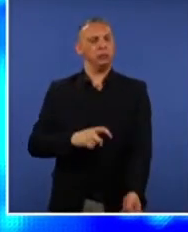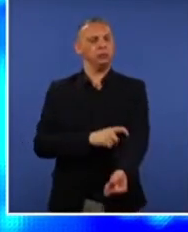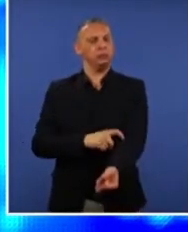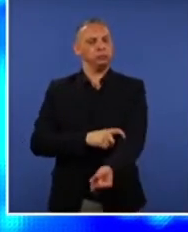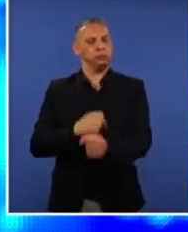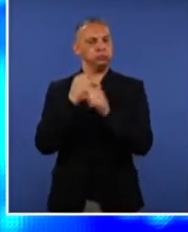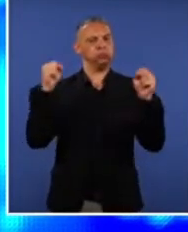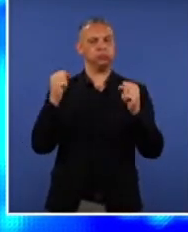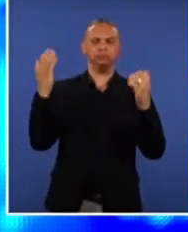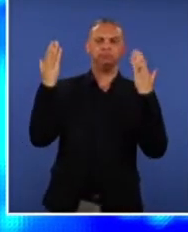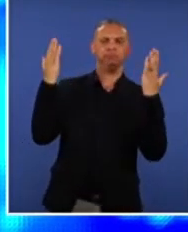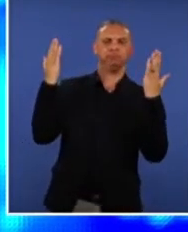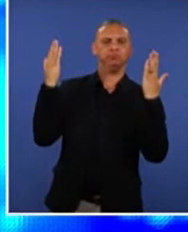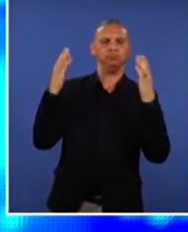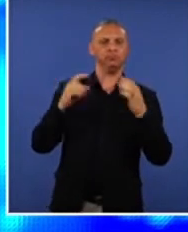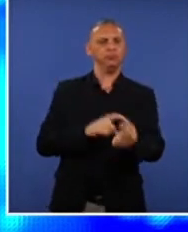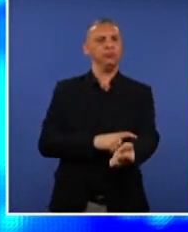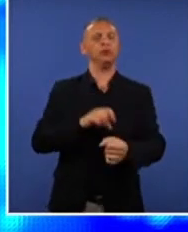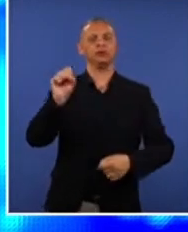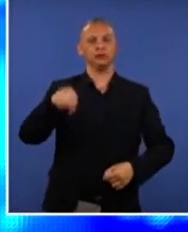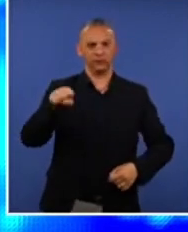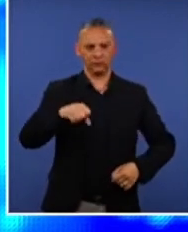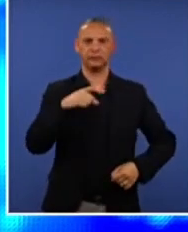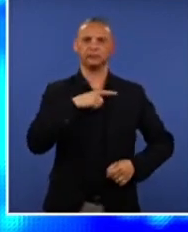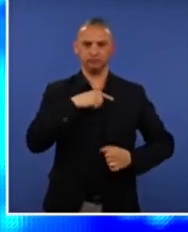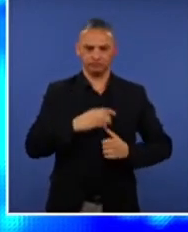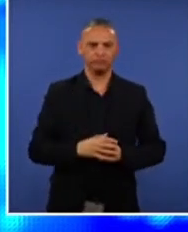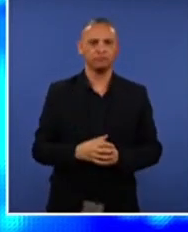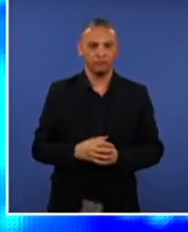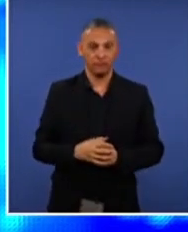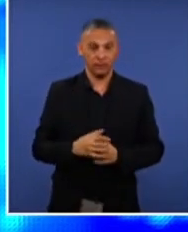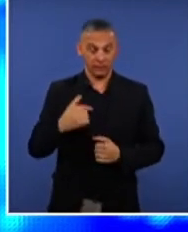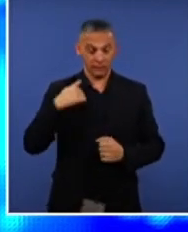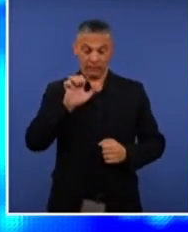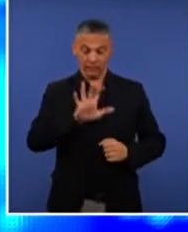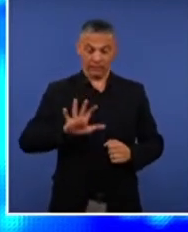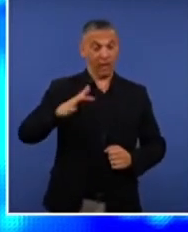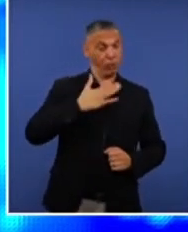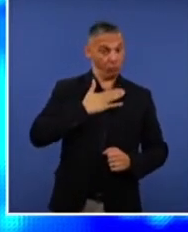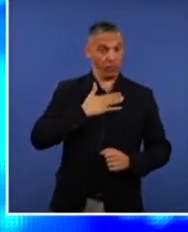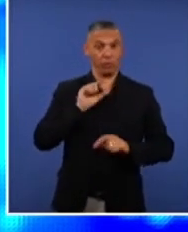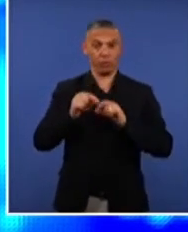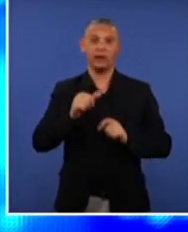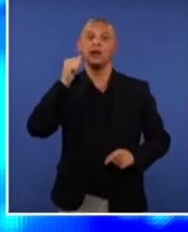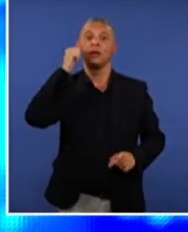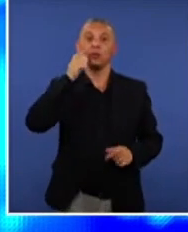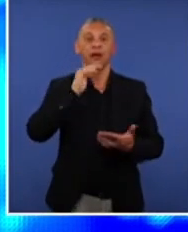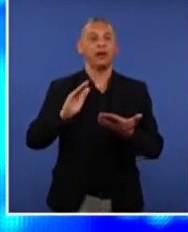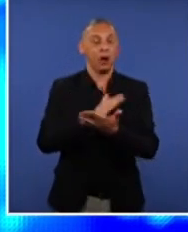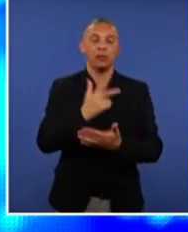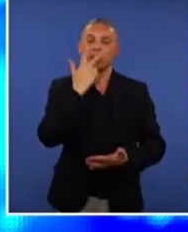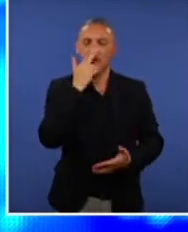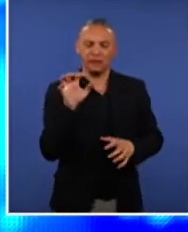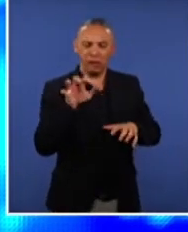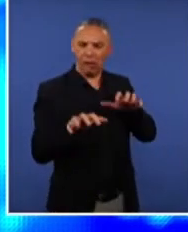extremamente incomodada, aí eu fico brava assim. E digo mais para você, lá no meu estado, tem mulher que vira onça, e eu